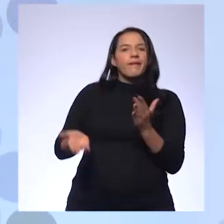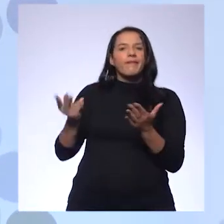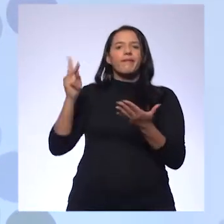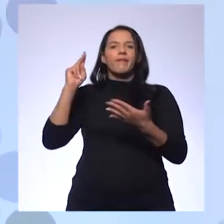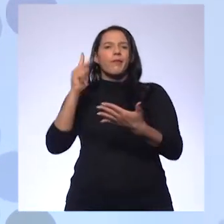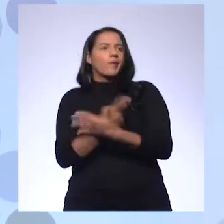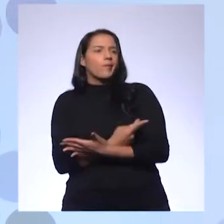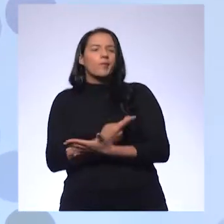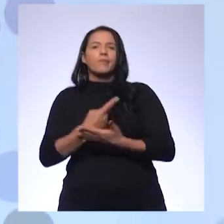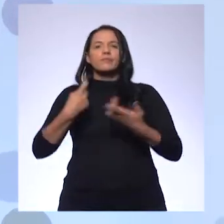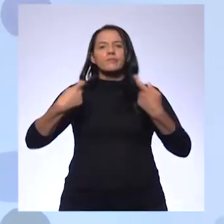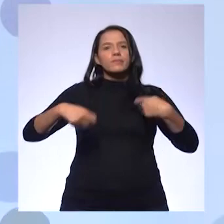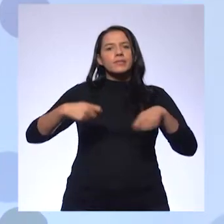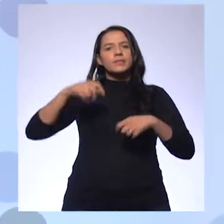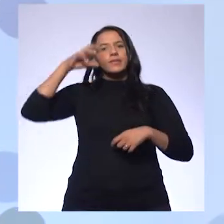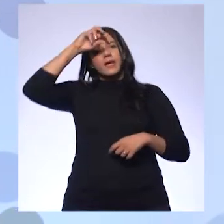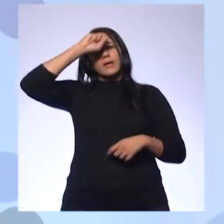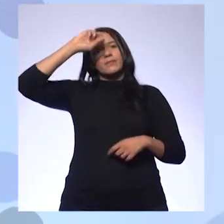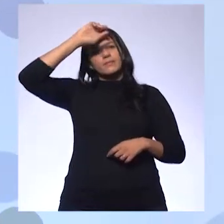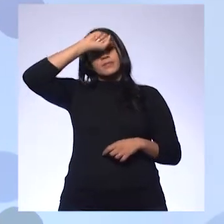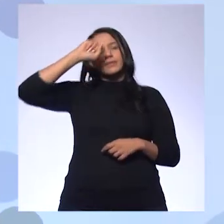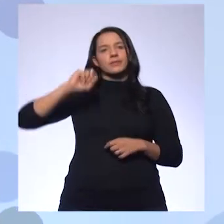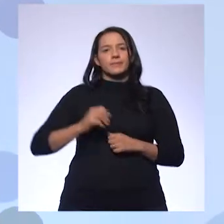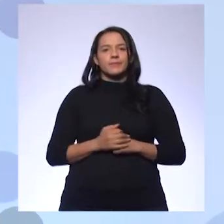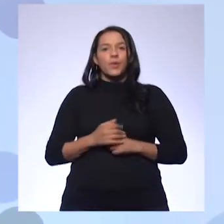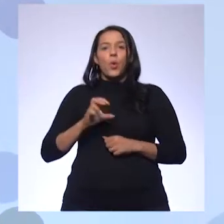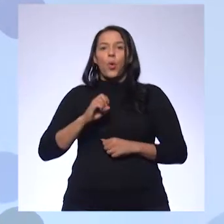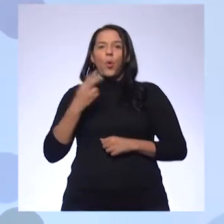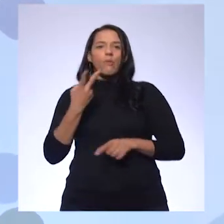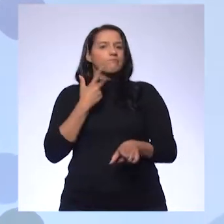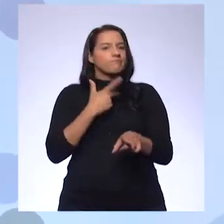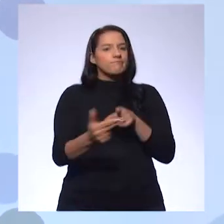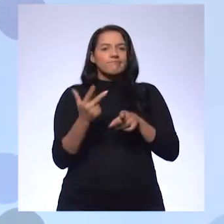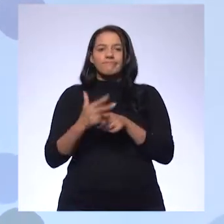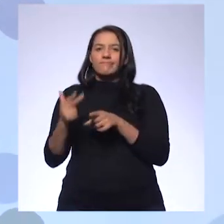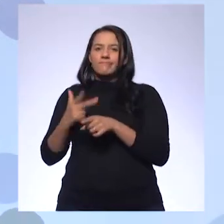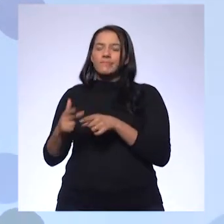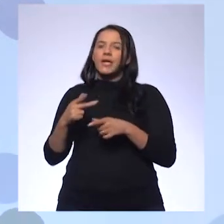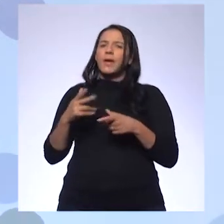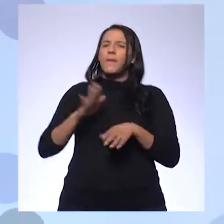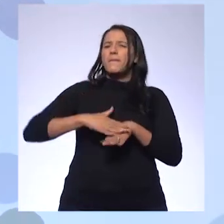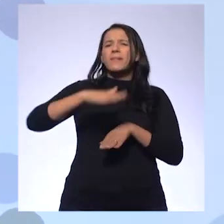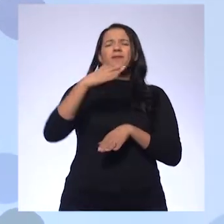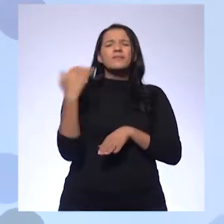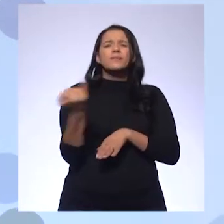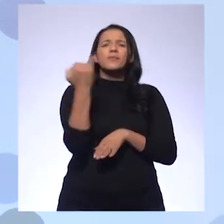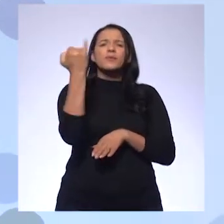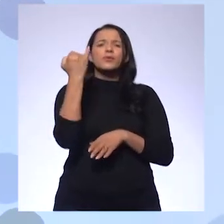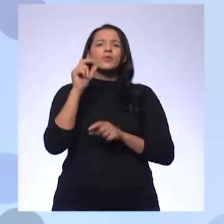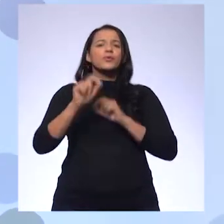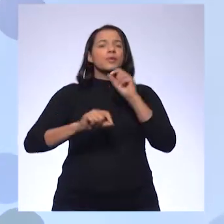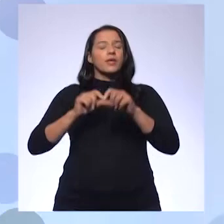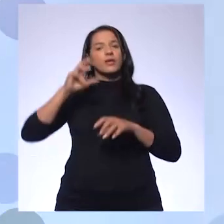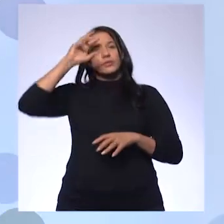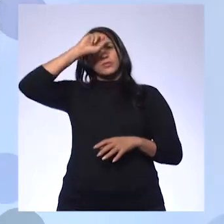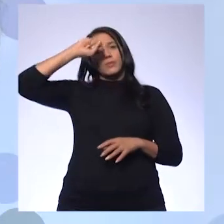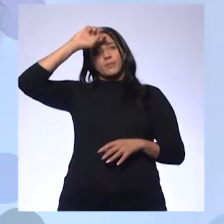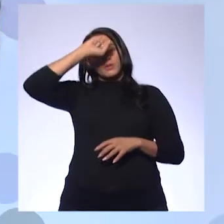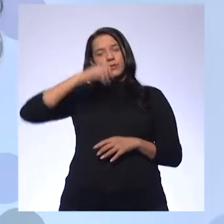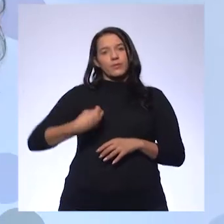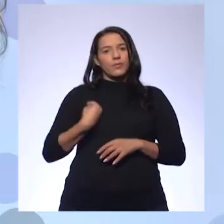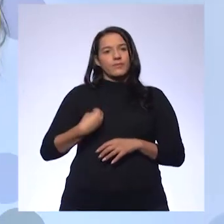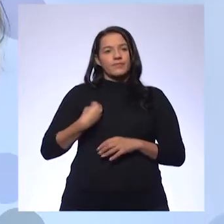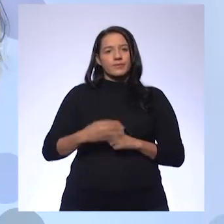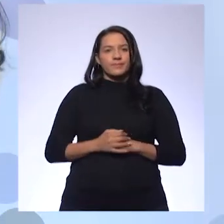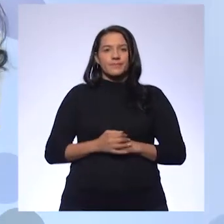com cada checkmate. Mais importante do que jogar é a gente aprender com o jogo. Então, a gente já